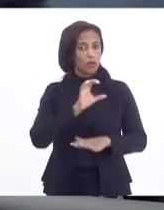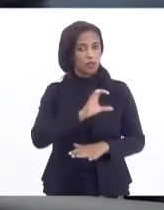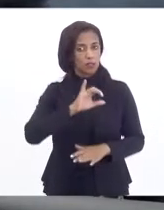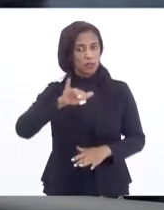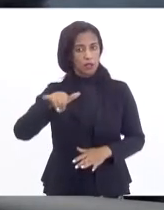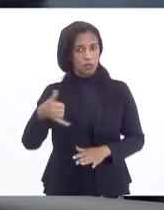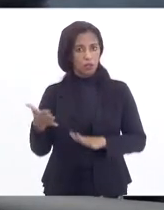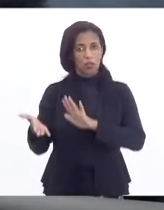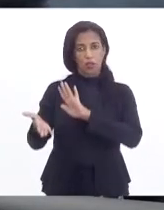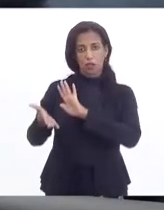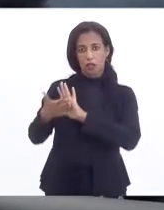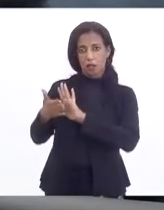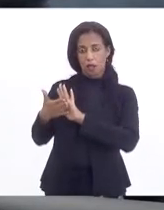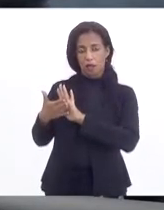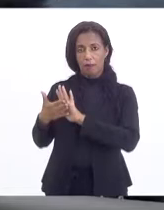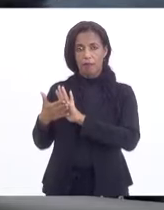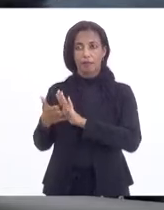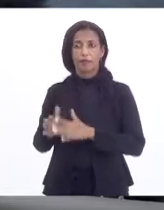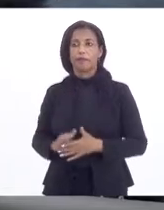deu o parecer